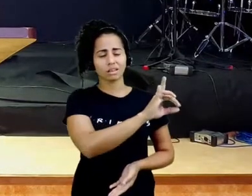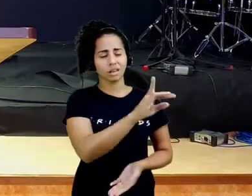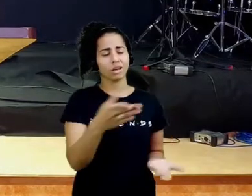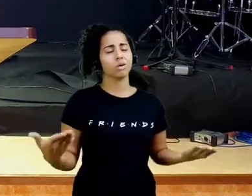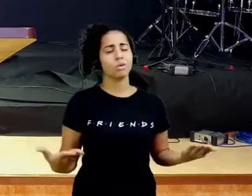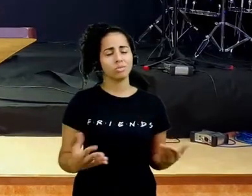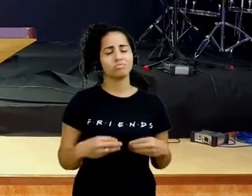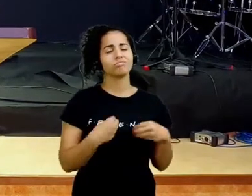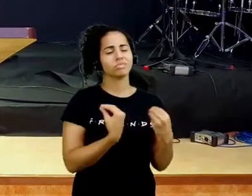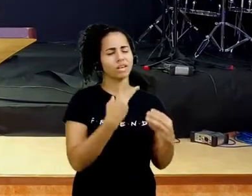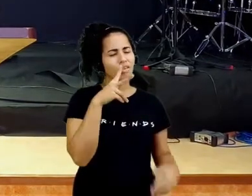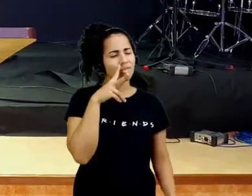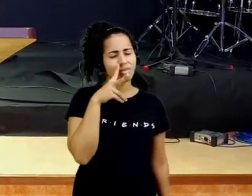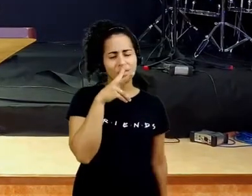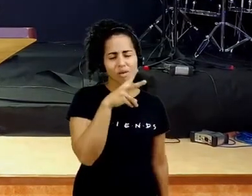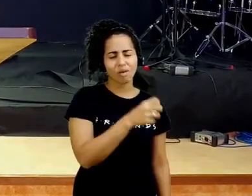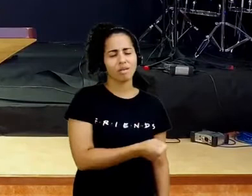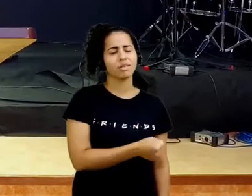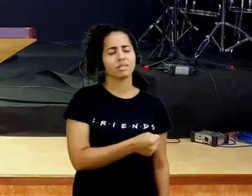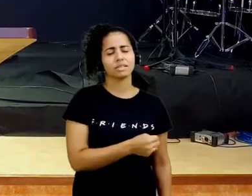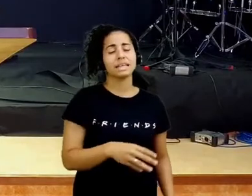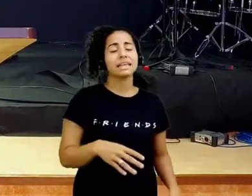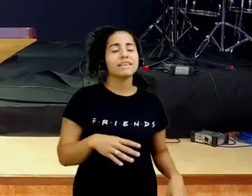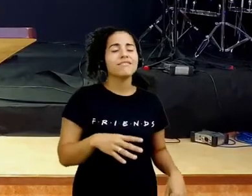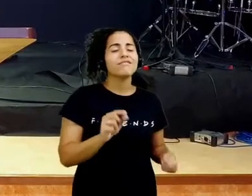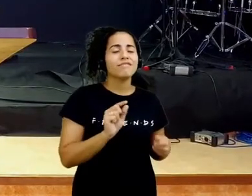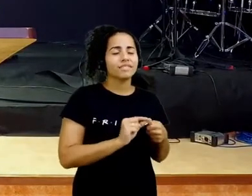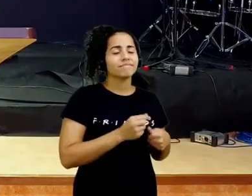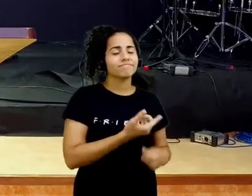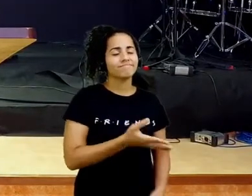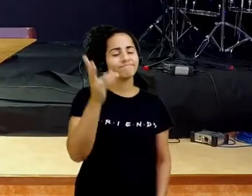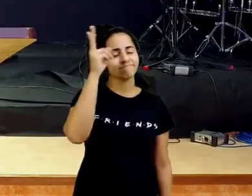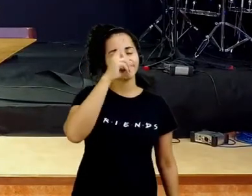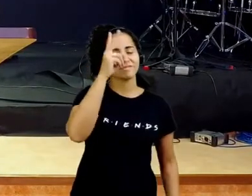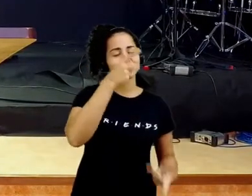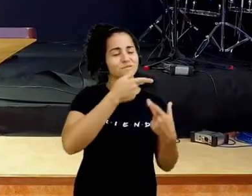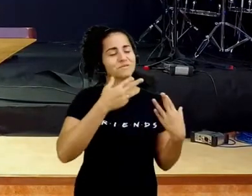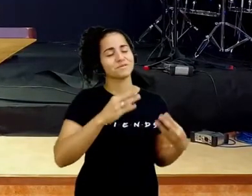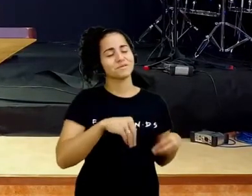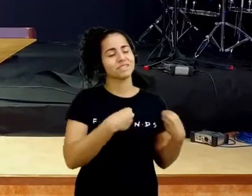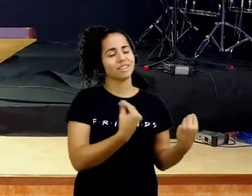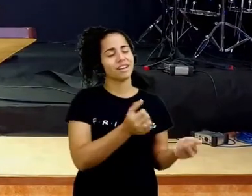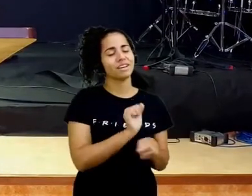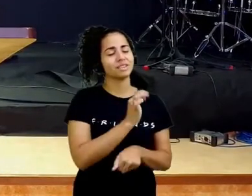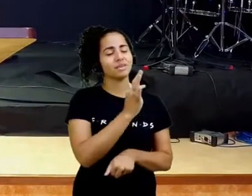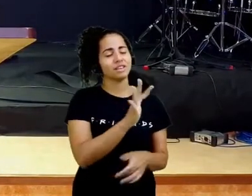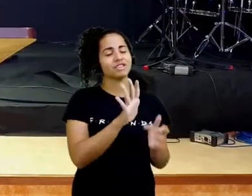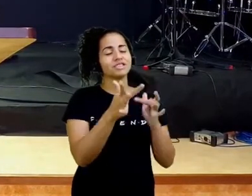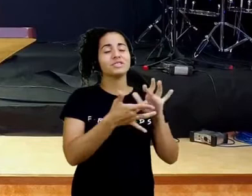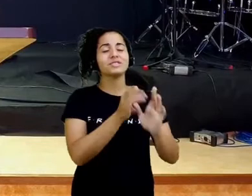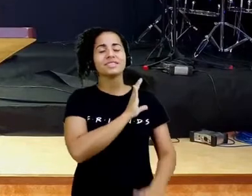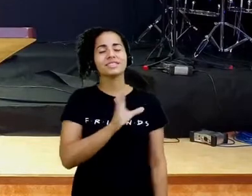dia, dás força e traz a memória de cada um aquilo que dá esperança, que é Jesus Cristo,